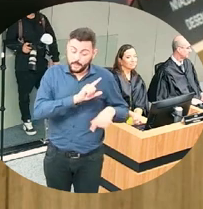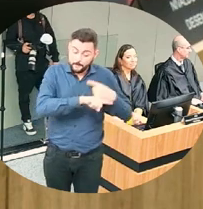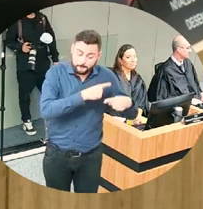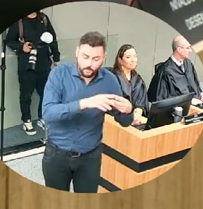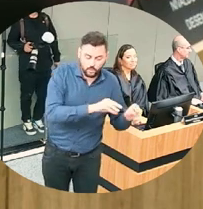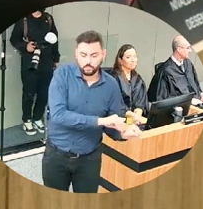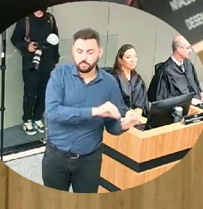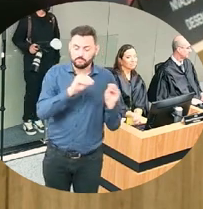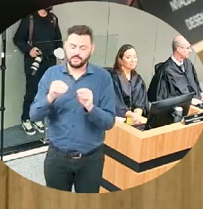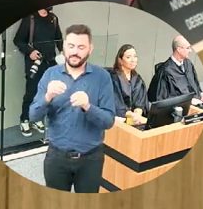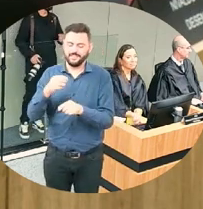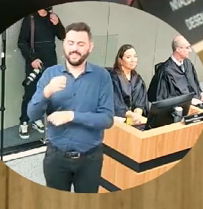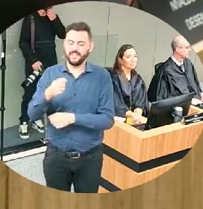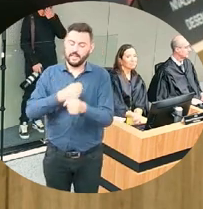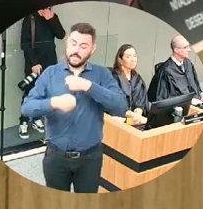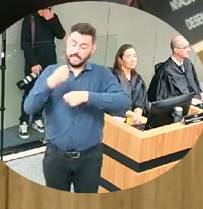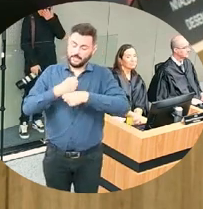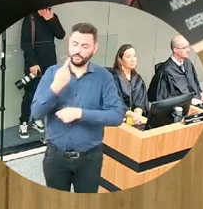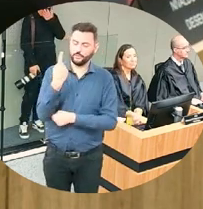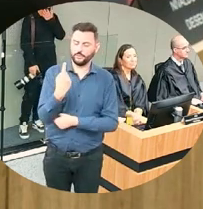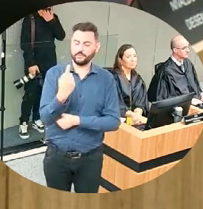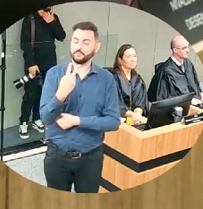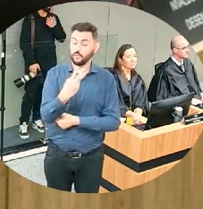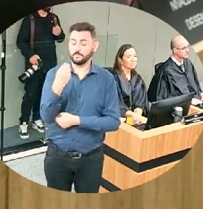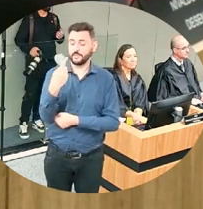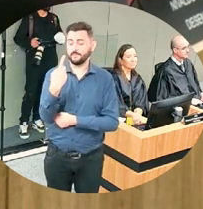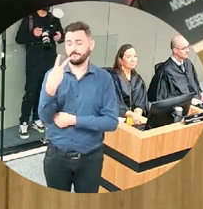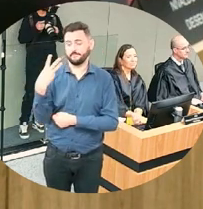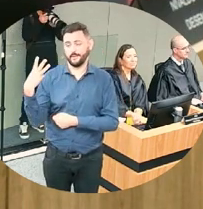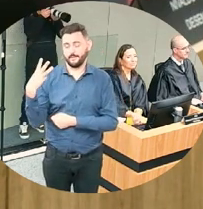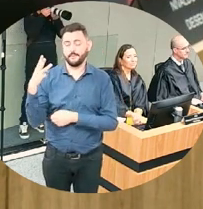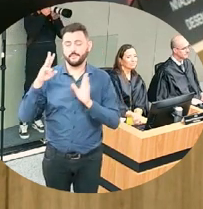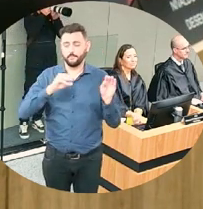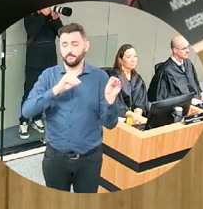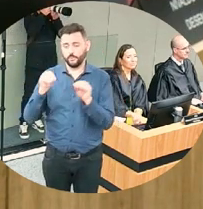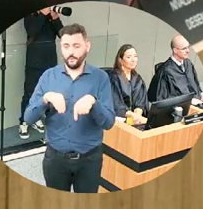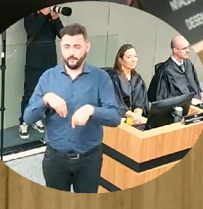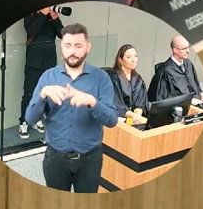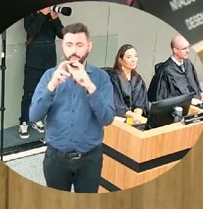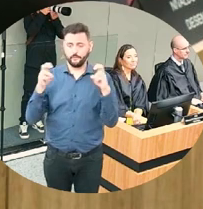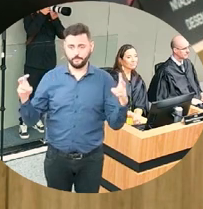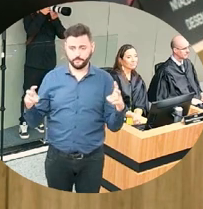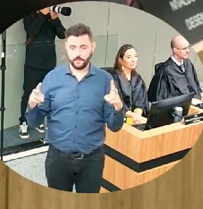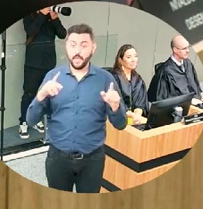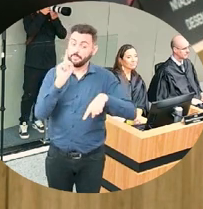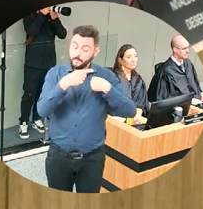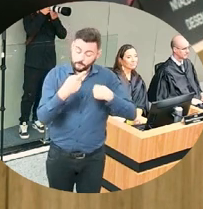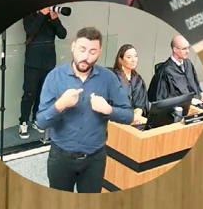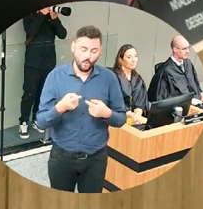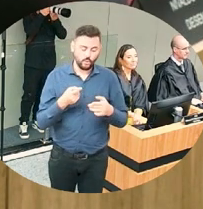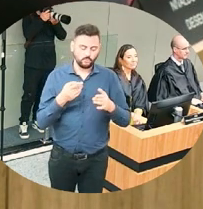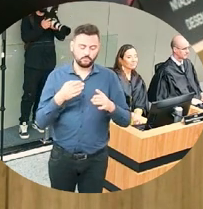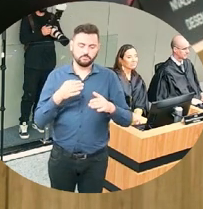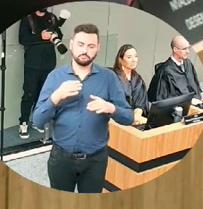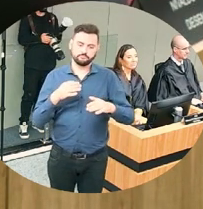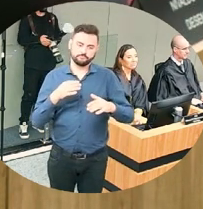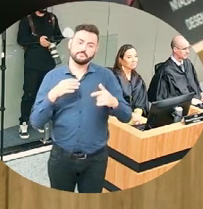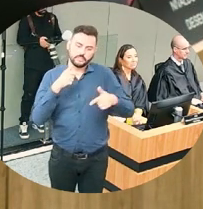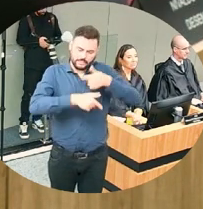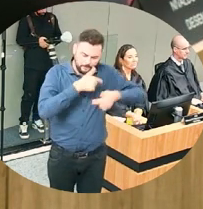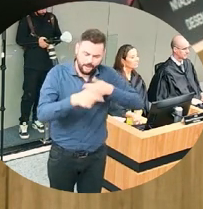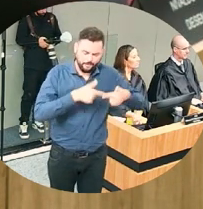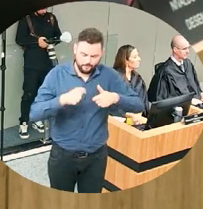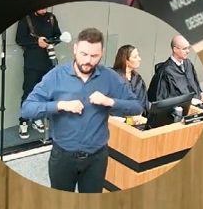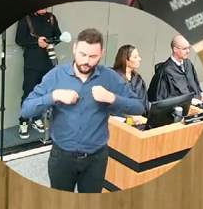Florianópolis em 16 de fevereiro de 2012 foi promovido ao cargo de Desembargador